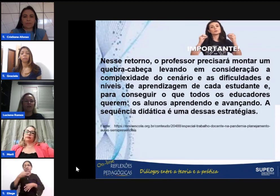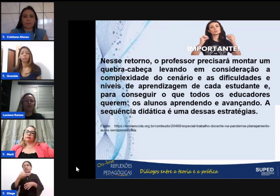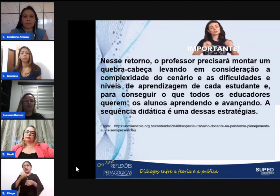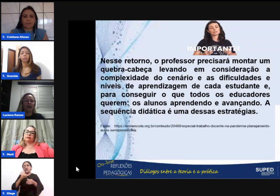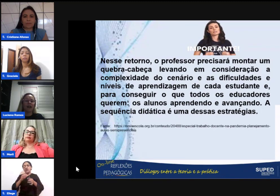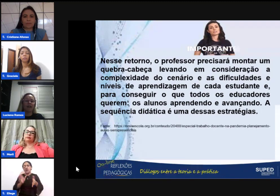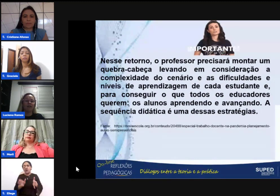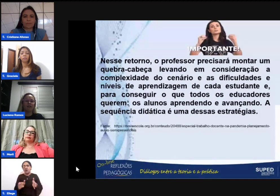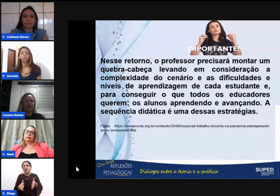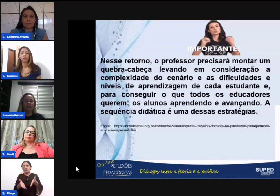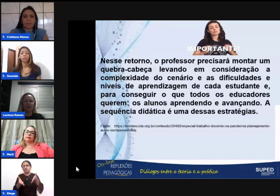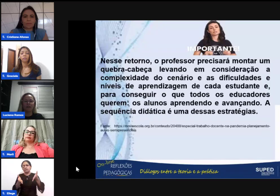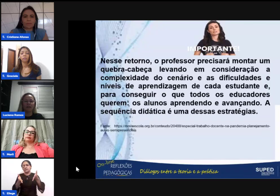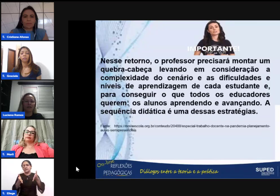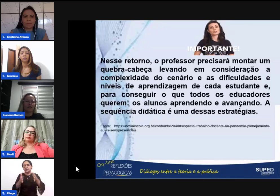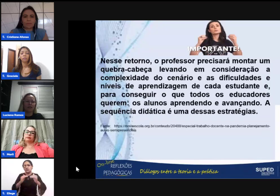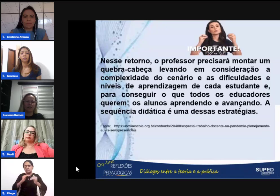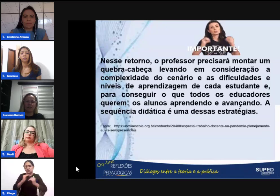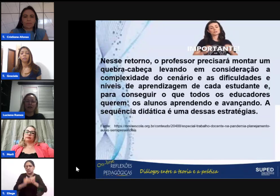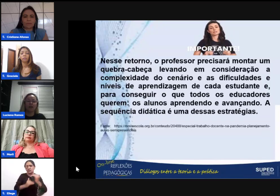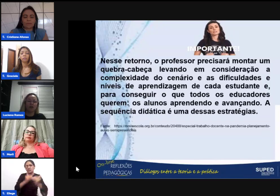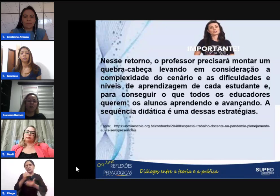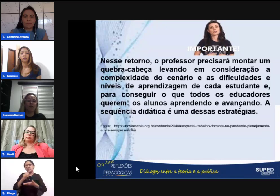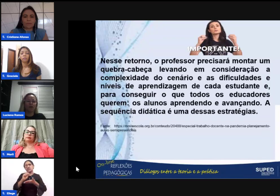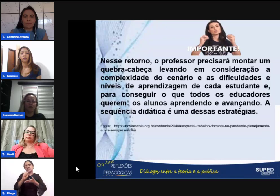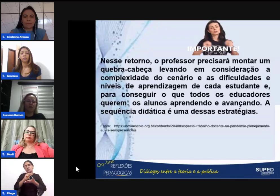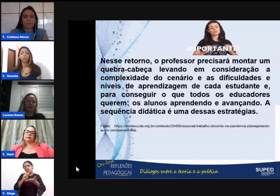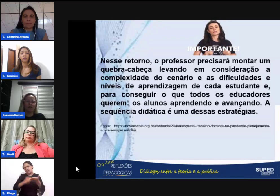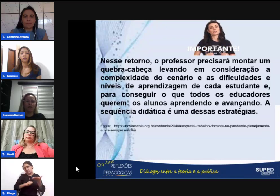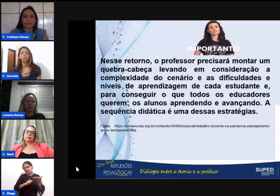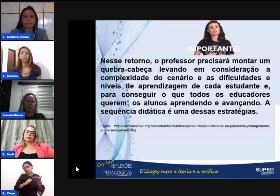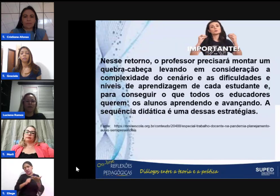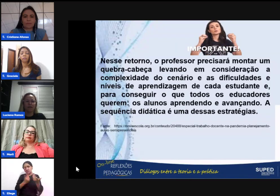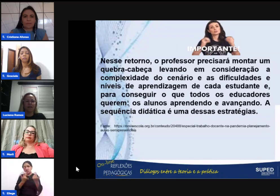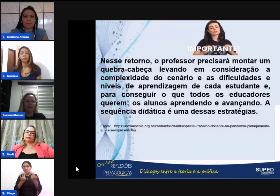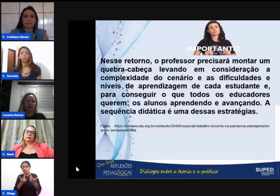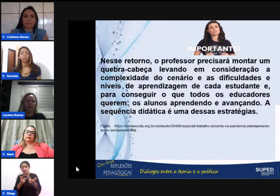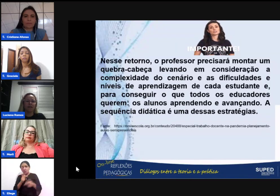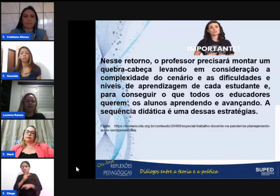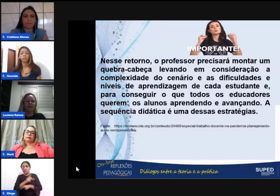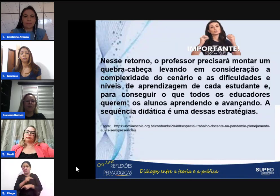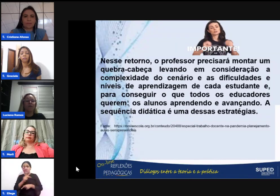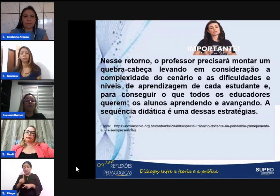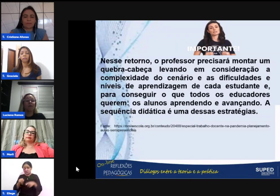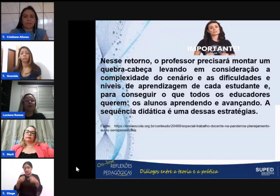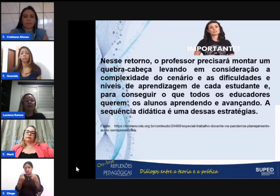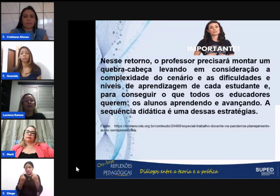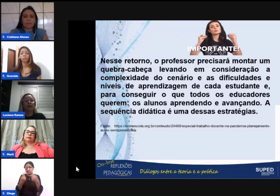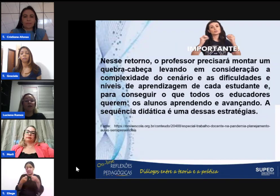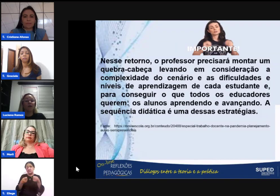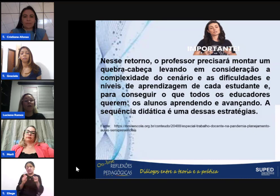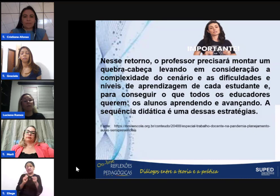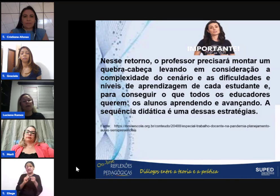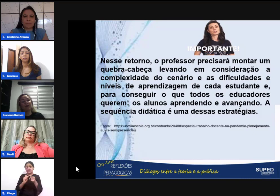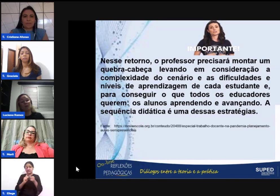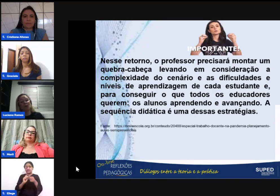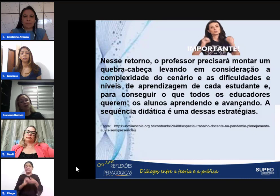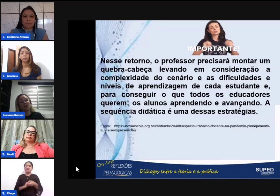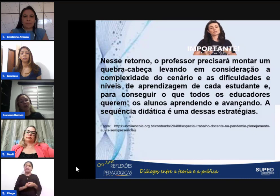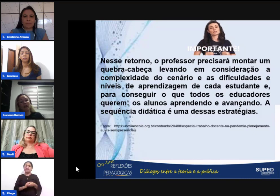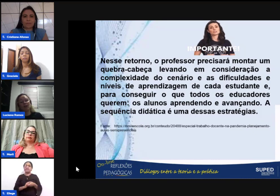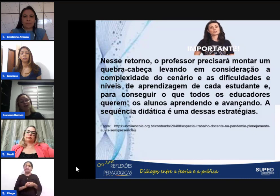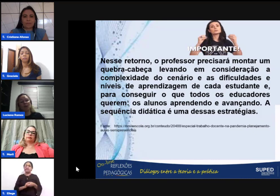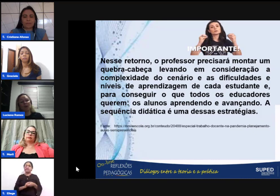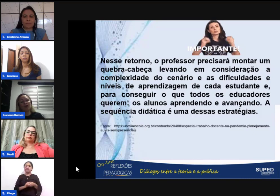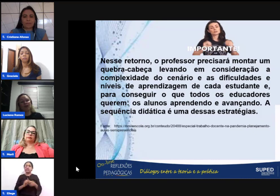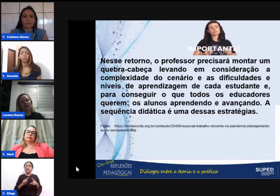das atividades e naquilo que o professor às vezes precisa deles. Então, mas por outro